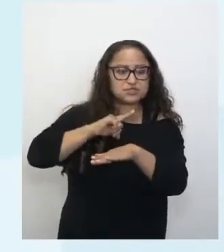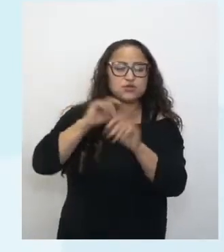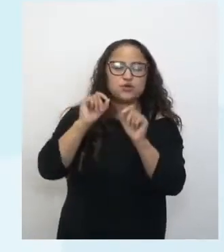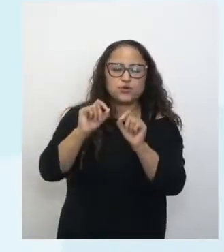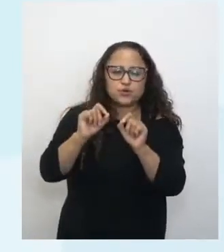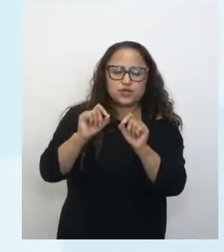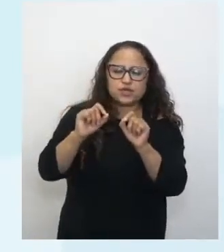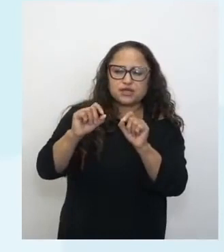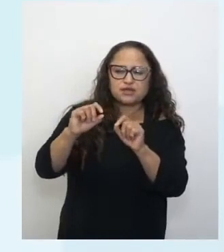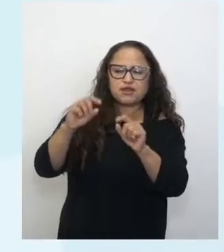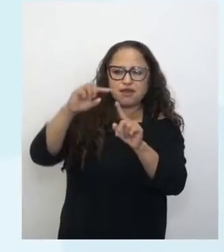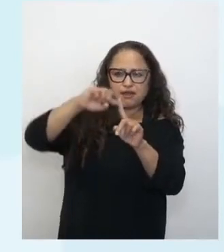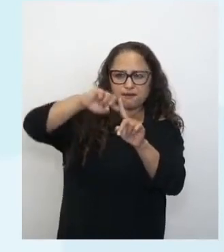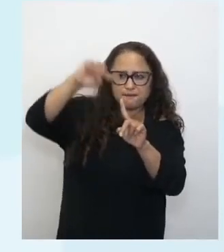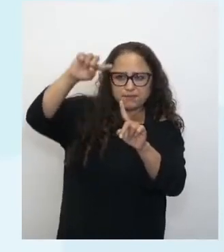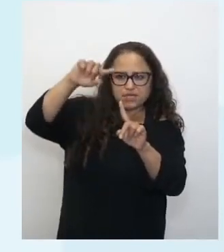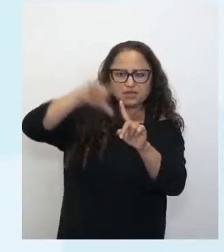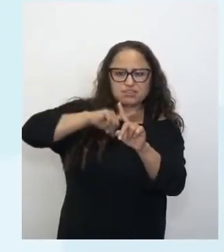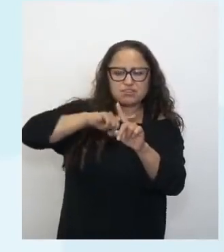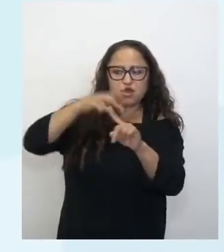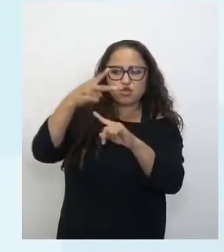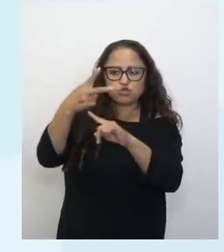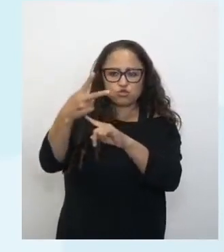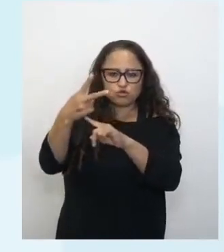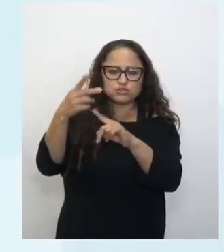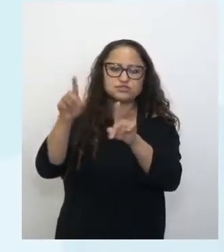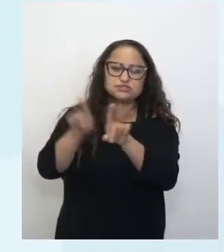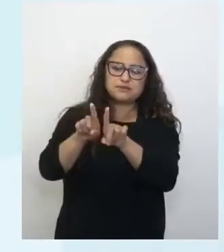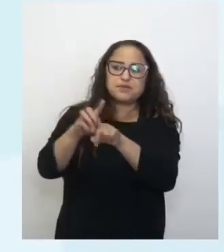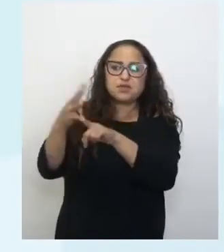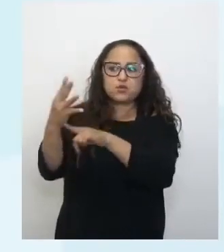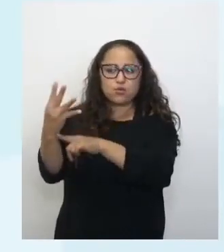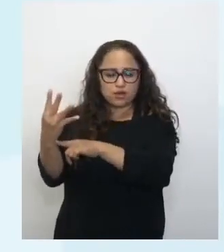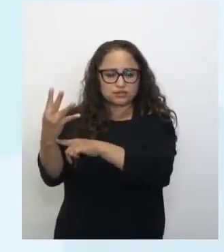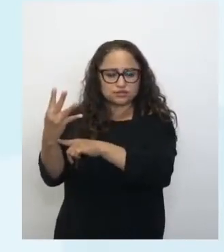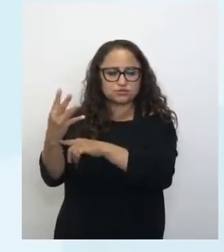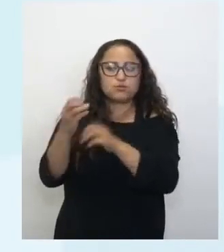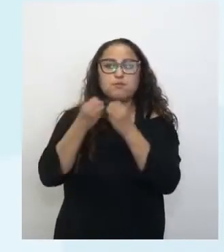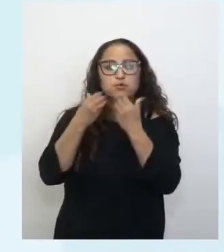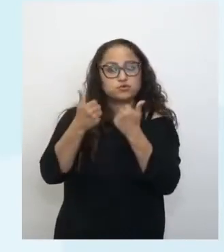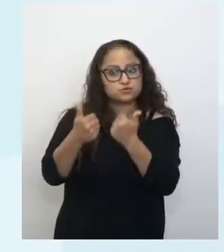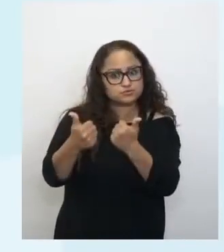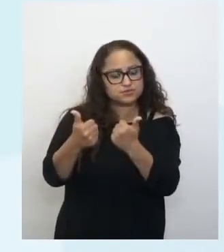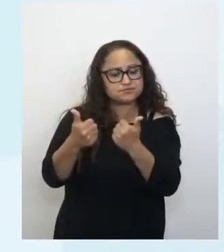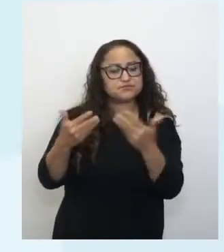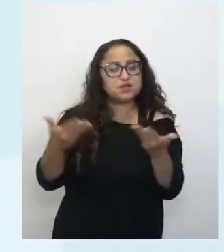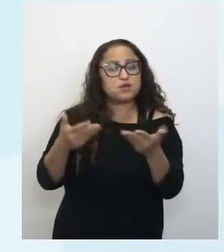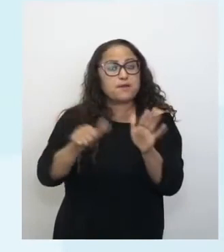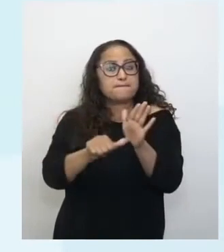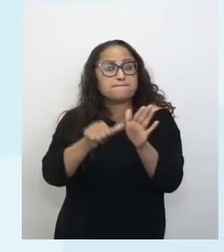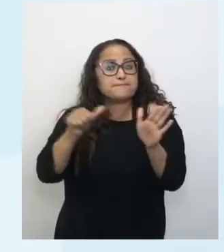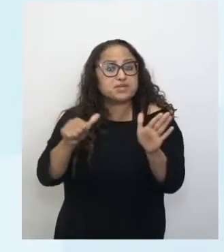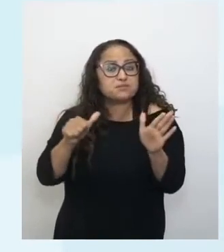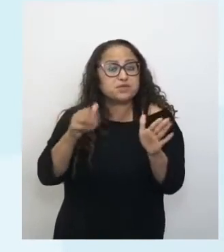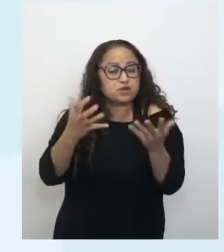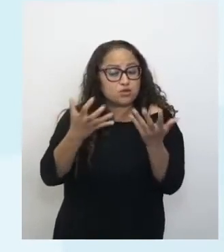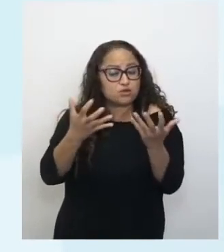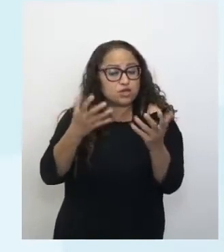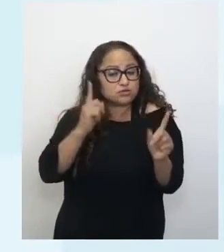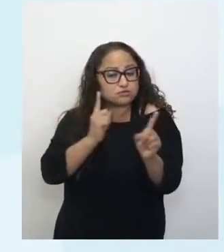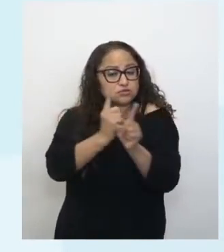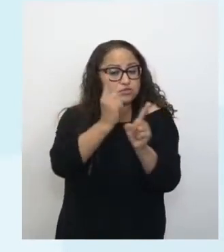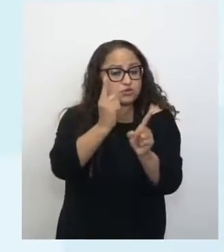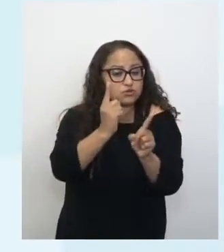arestas tem tamanho 2 e 4 muito bem então primeiro eu quero que você